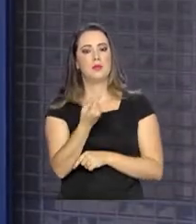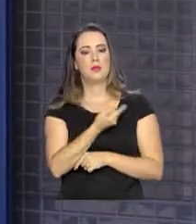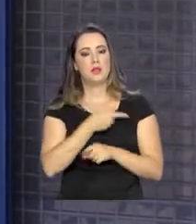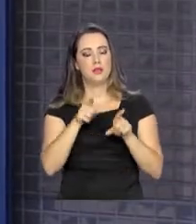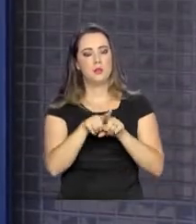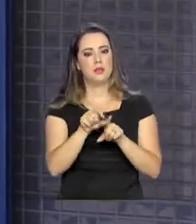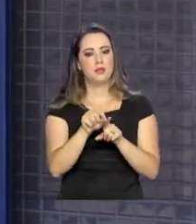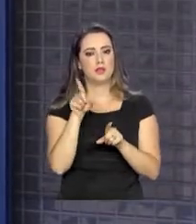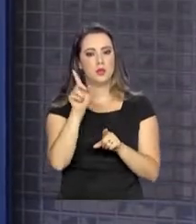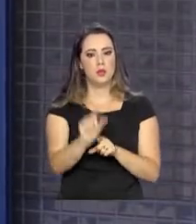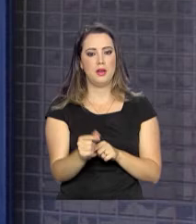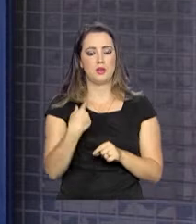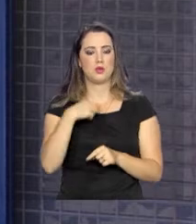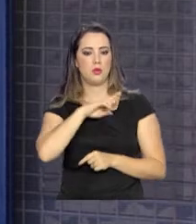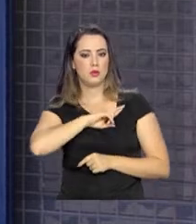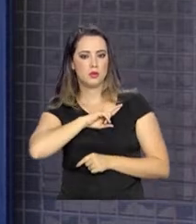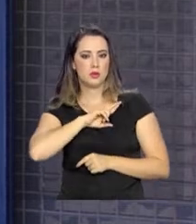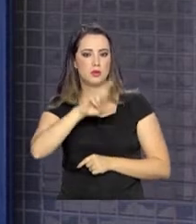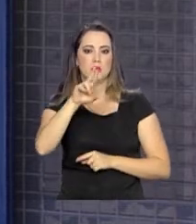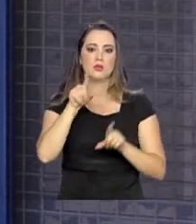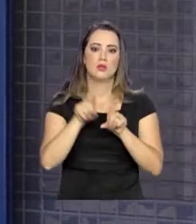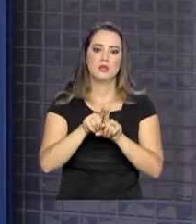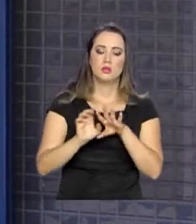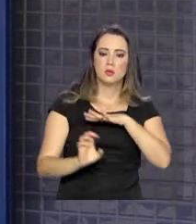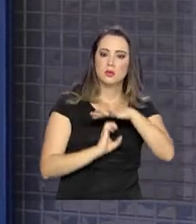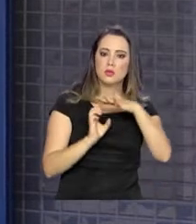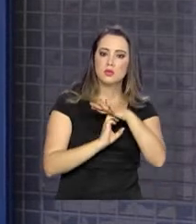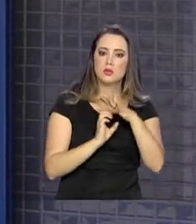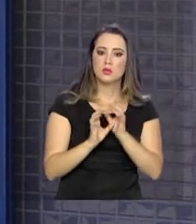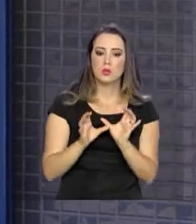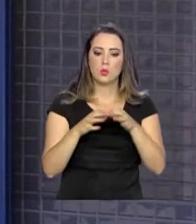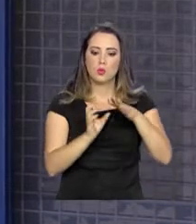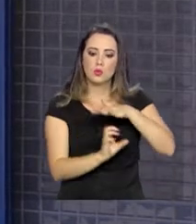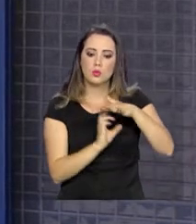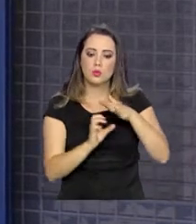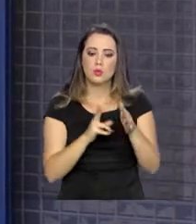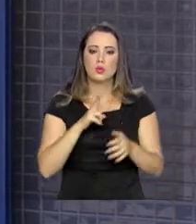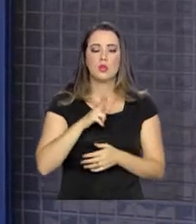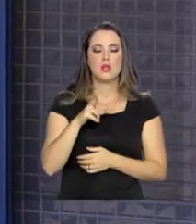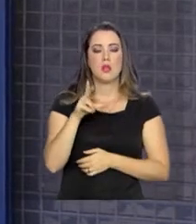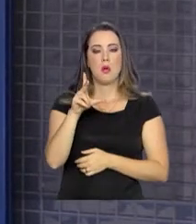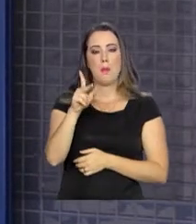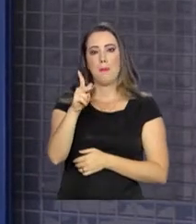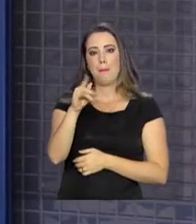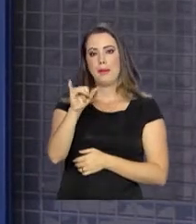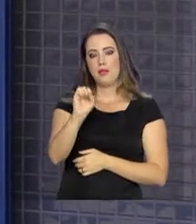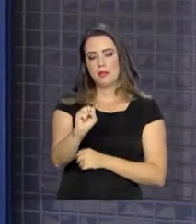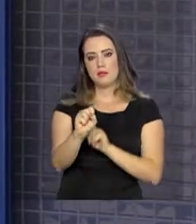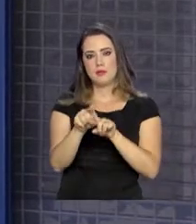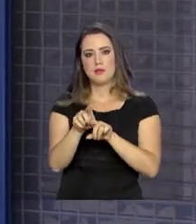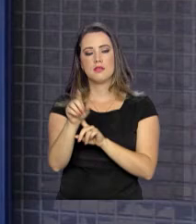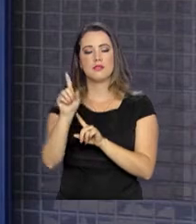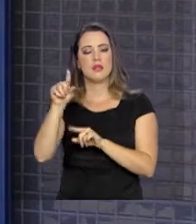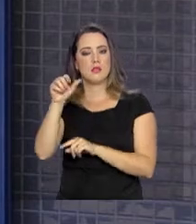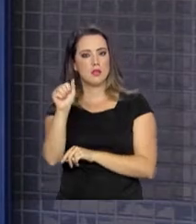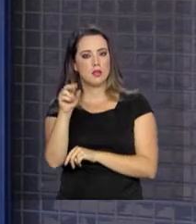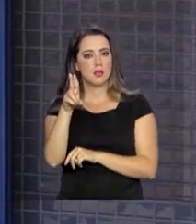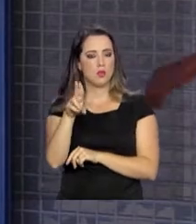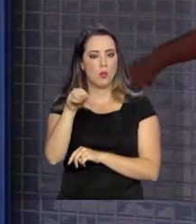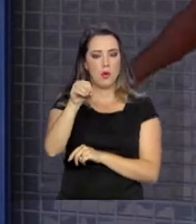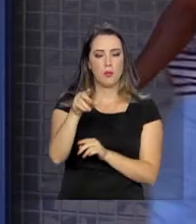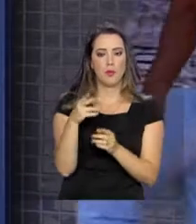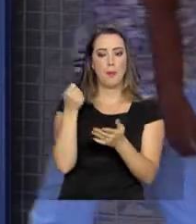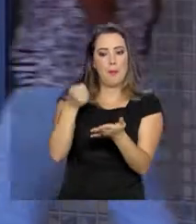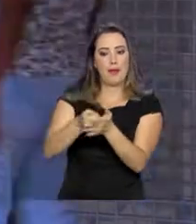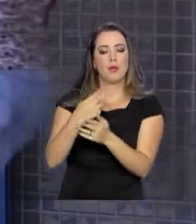da empresa quem está na iniciativa privada é cadastrado no pis recebem o abono salarial pela caixa